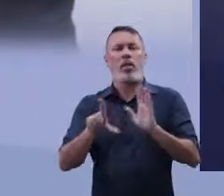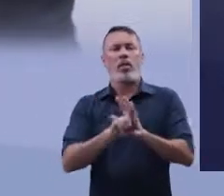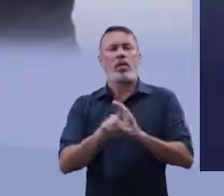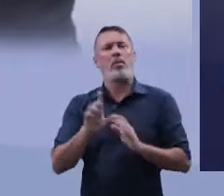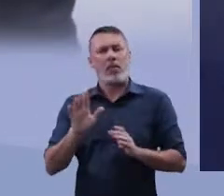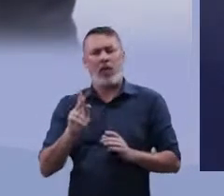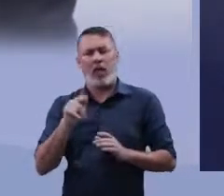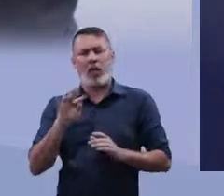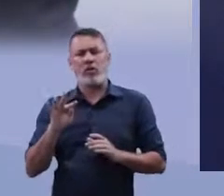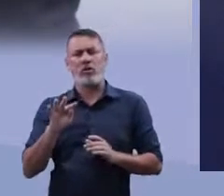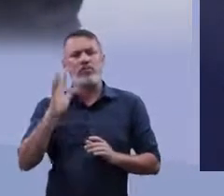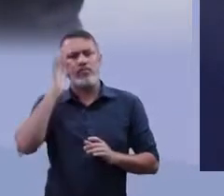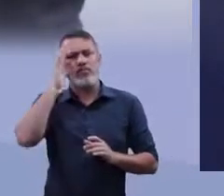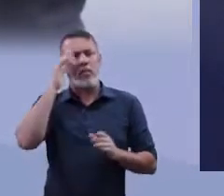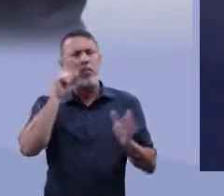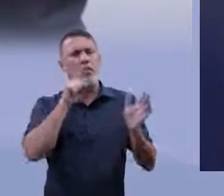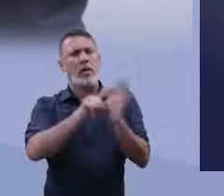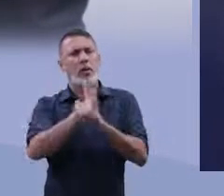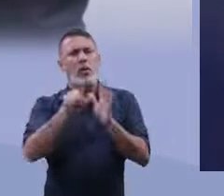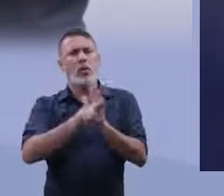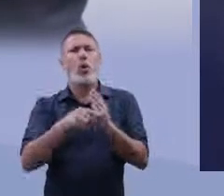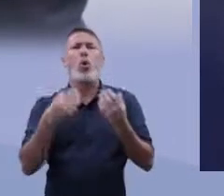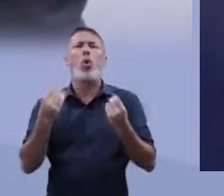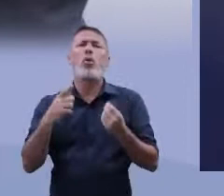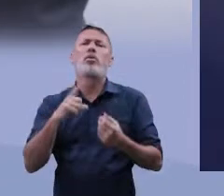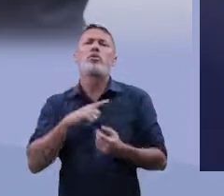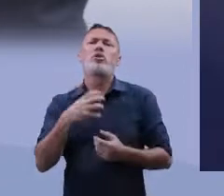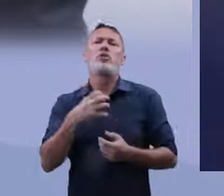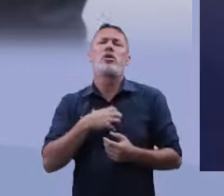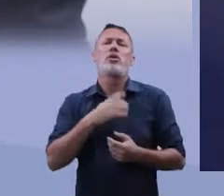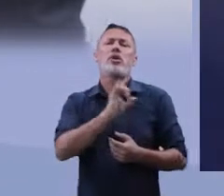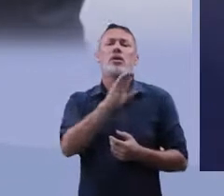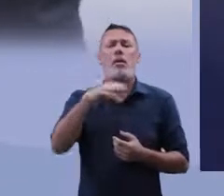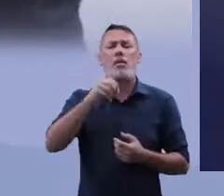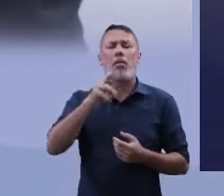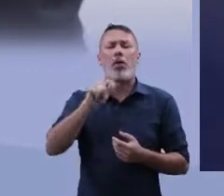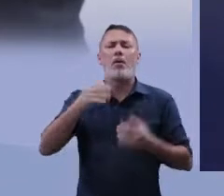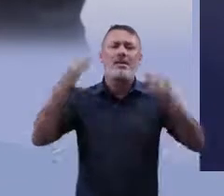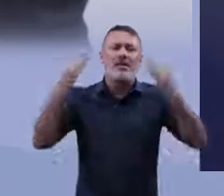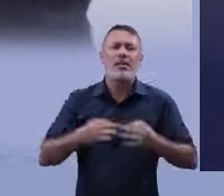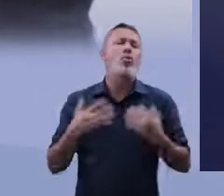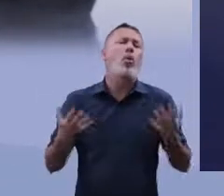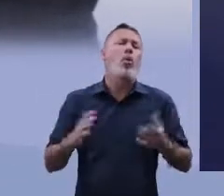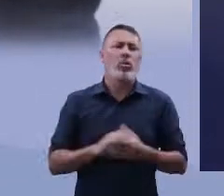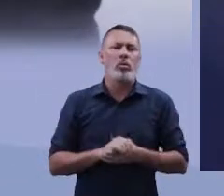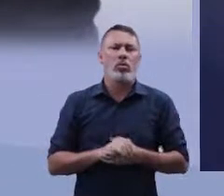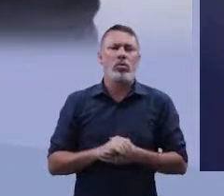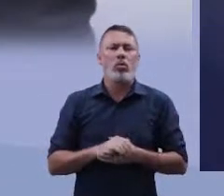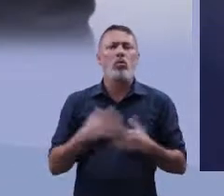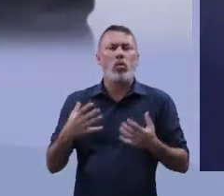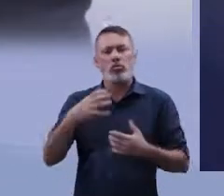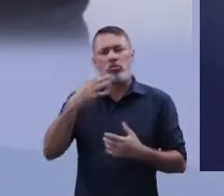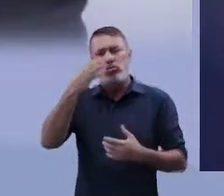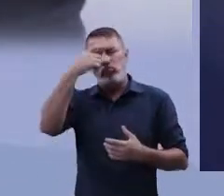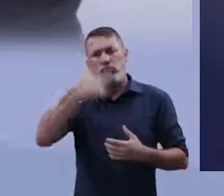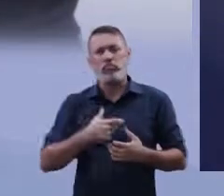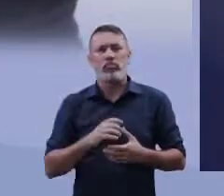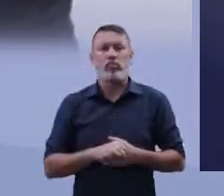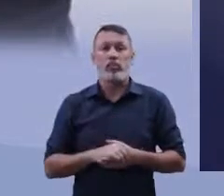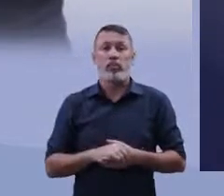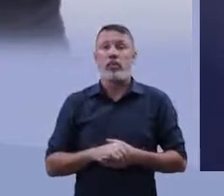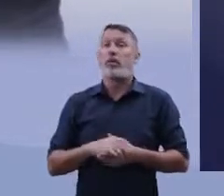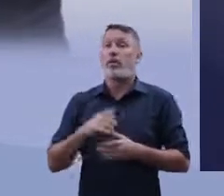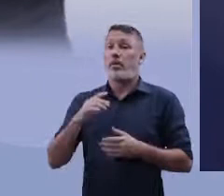perguntar como que deve ser um comportamento moral adequado. Segundo esse pensador, o comportamento